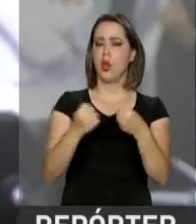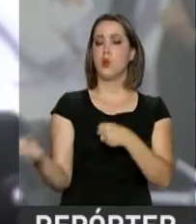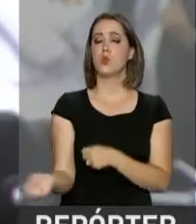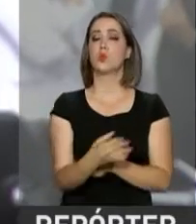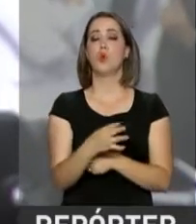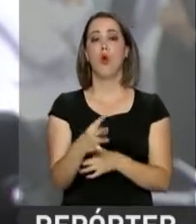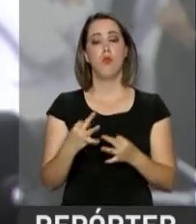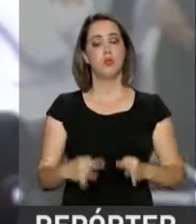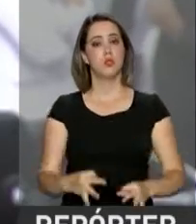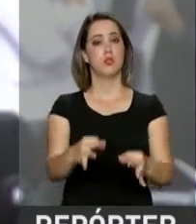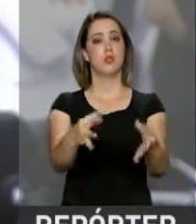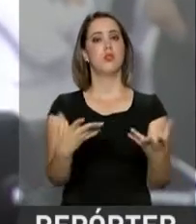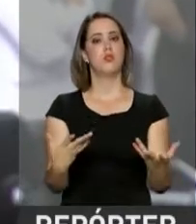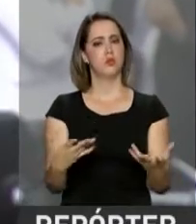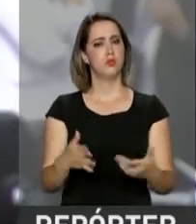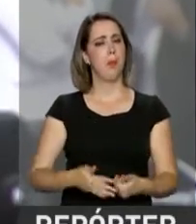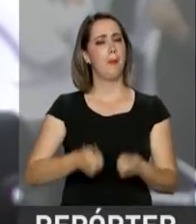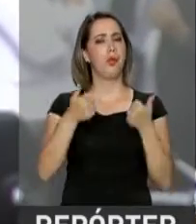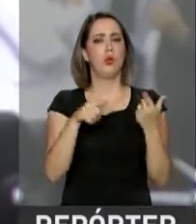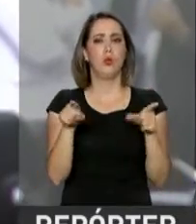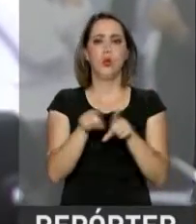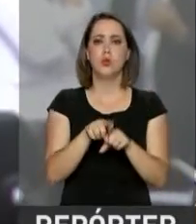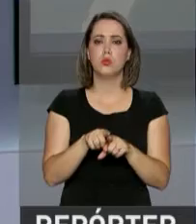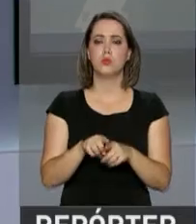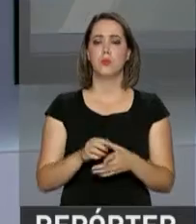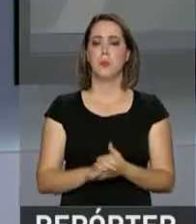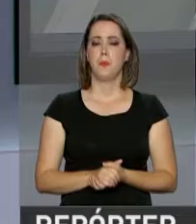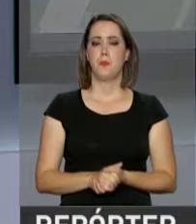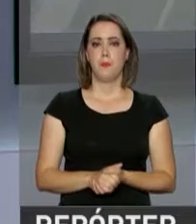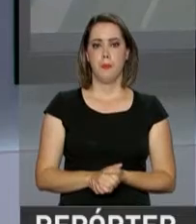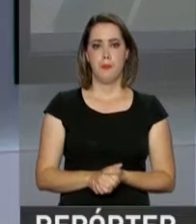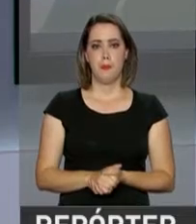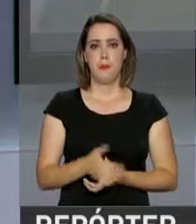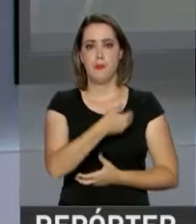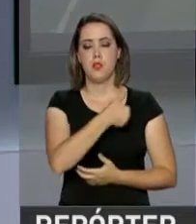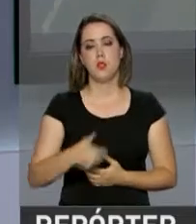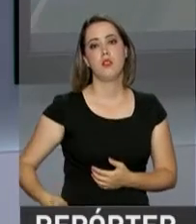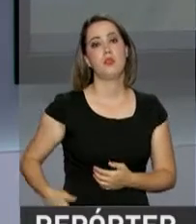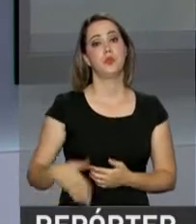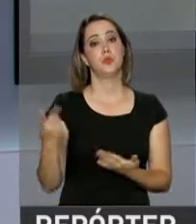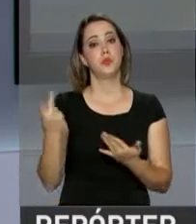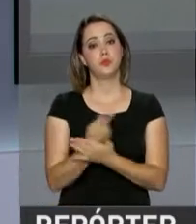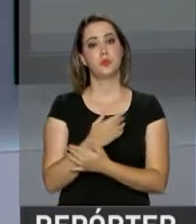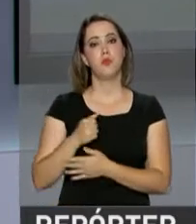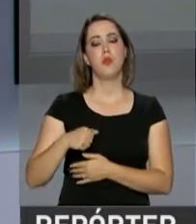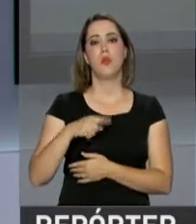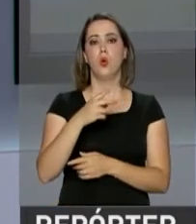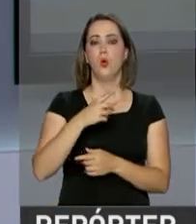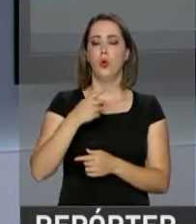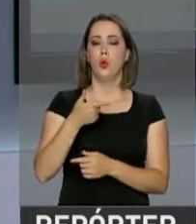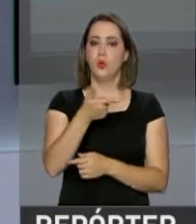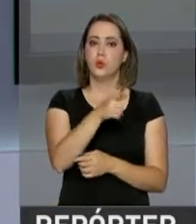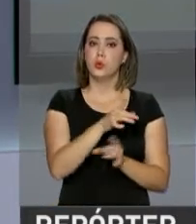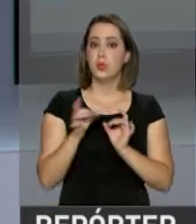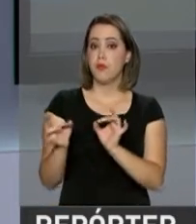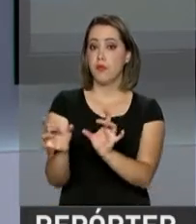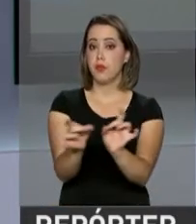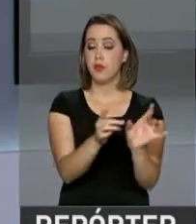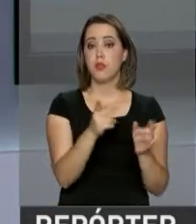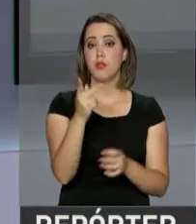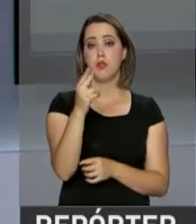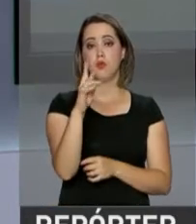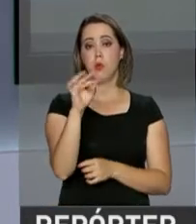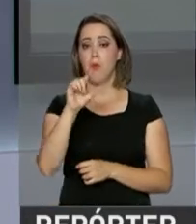de veículos com maior conectividade com maior com sua o governo realiza mais uma rodada de licitações do